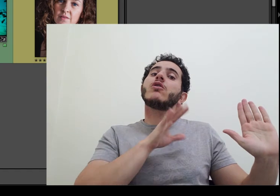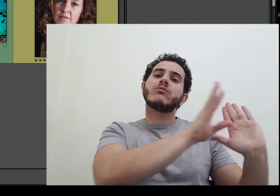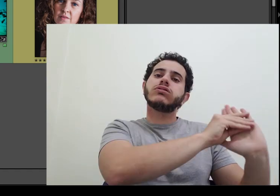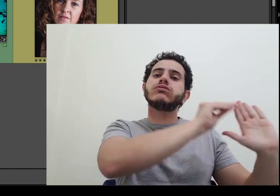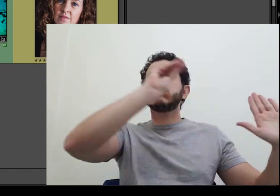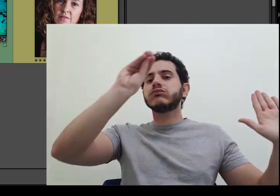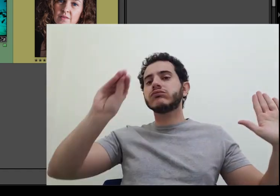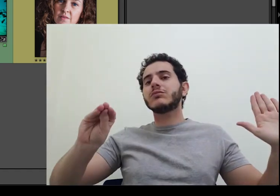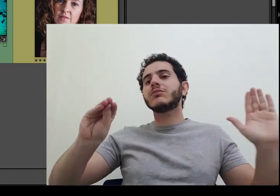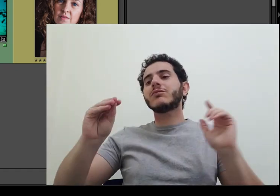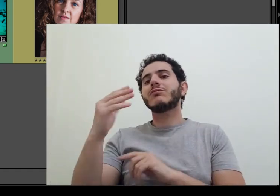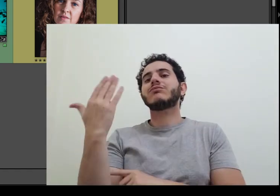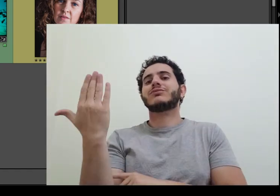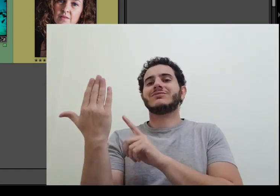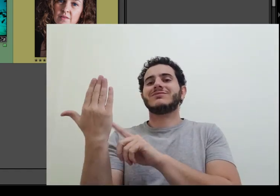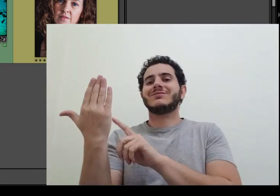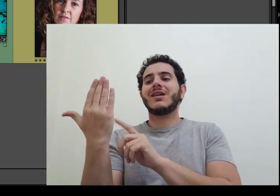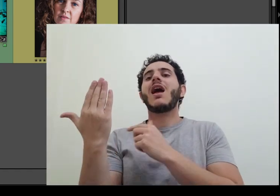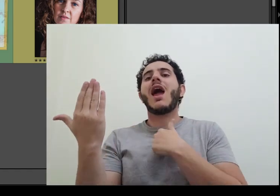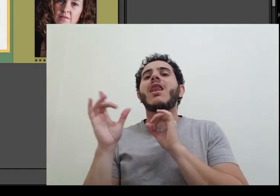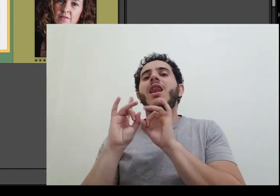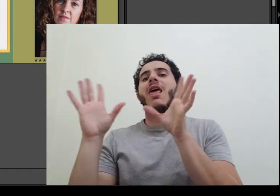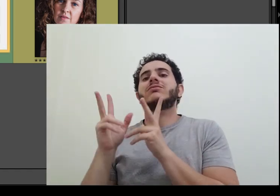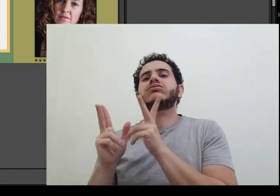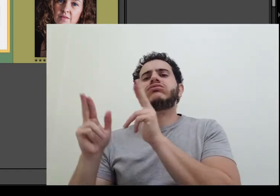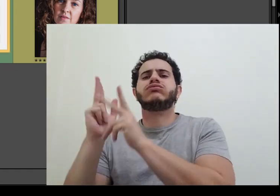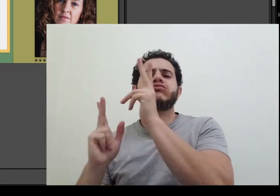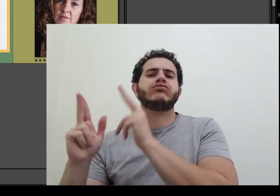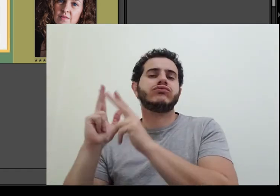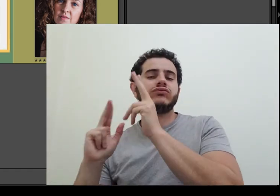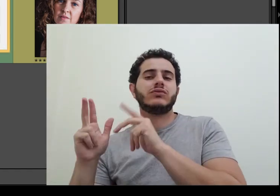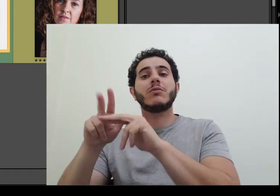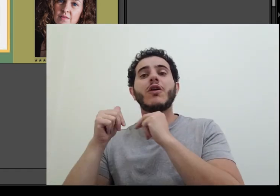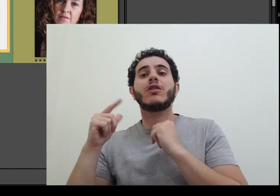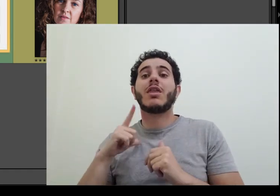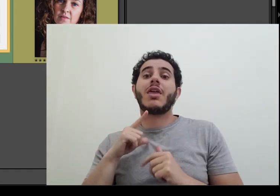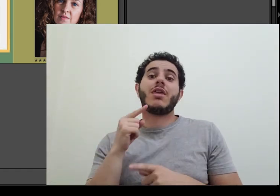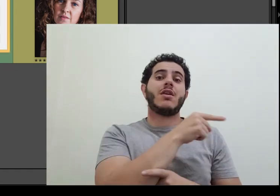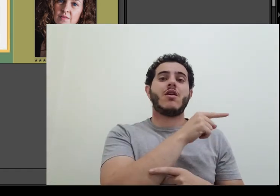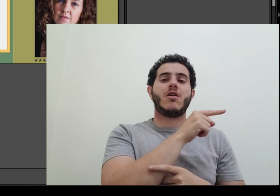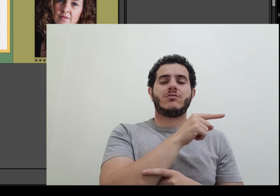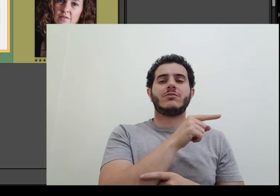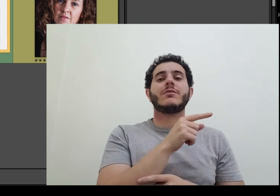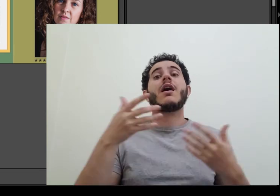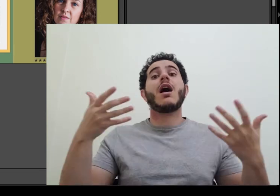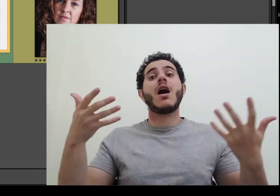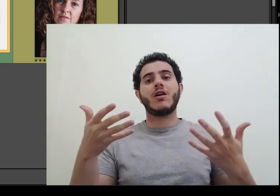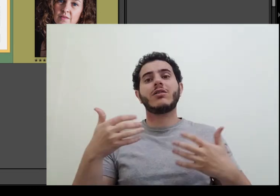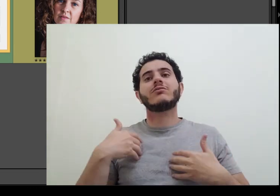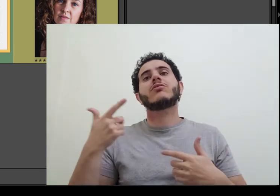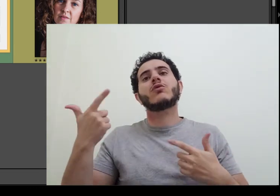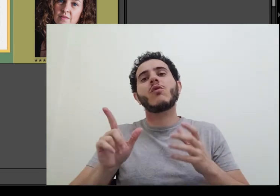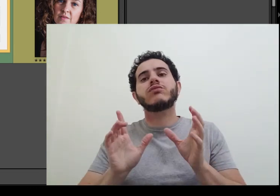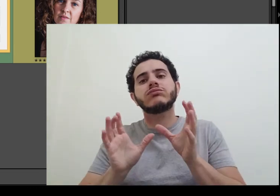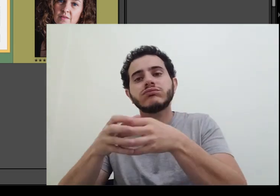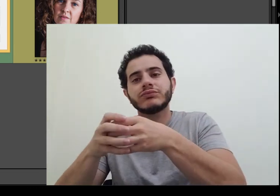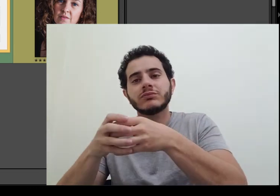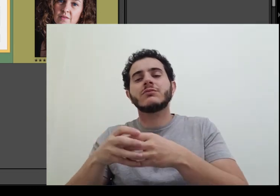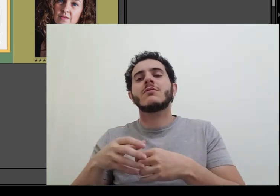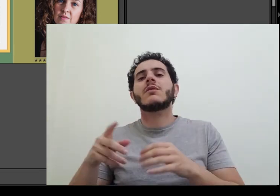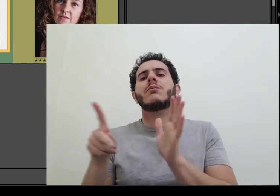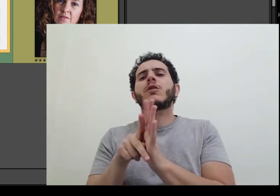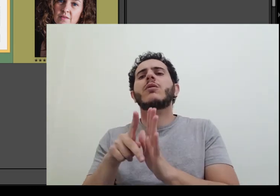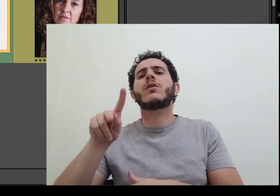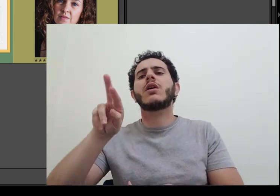dá para arrastar as fotos. Vou criar uma coleção aqui, ó. Então eu vou chamar essa coleção de retrato. Retratos.